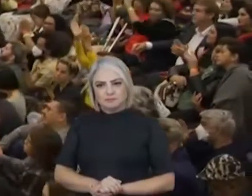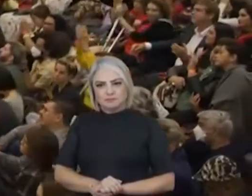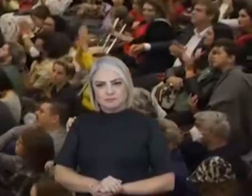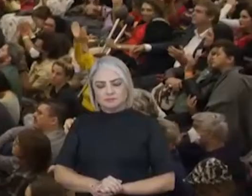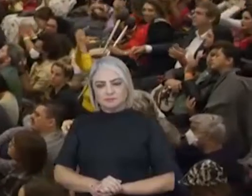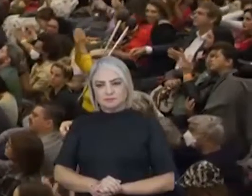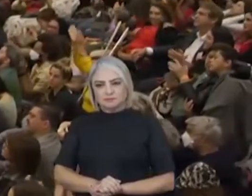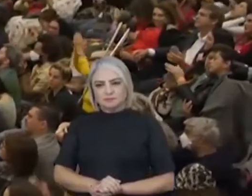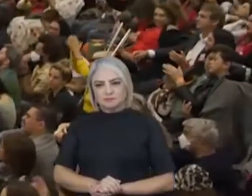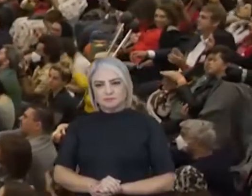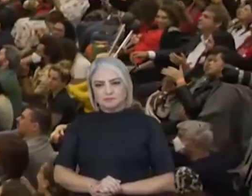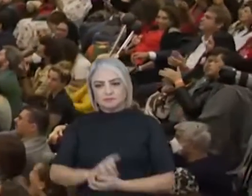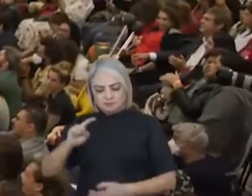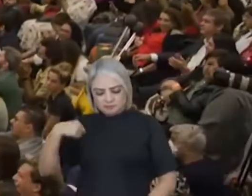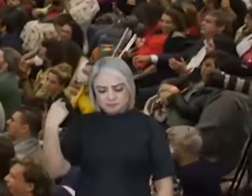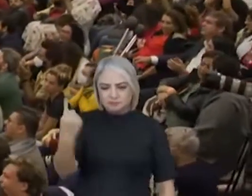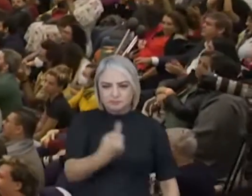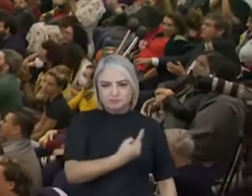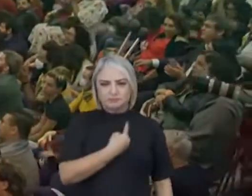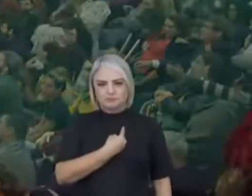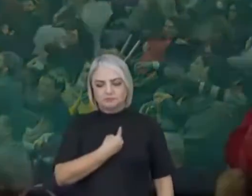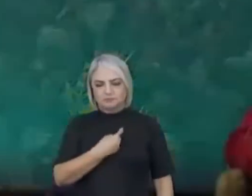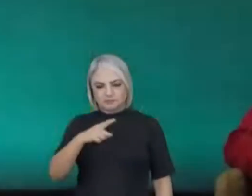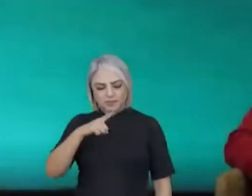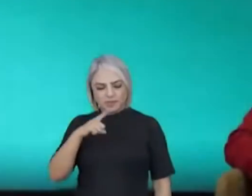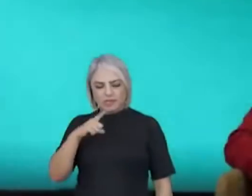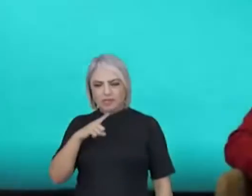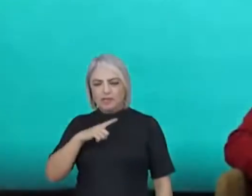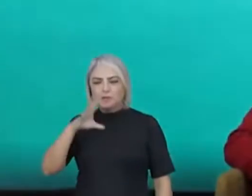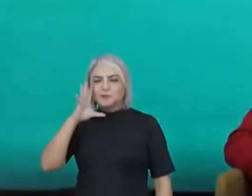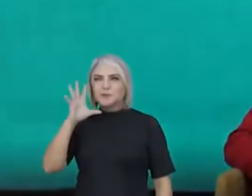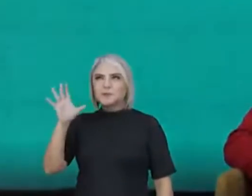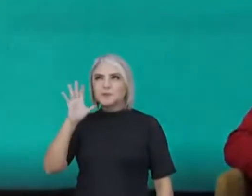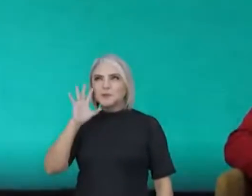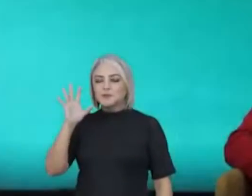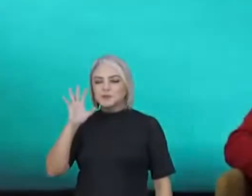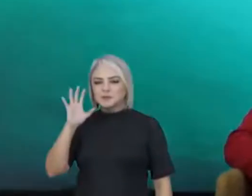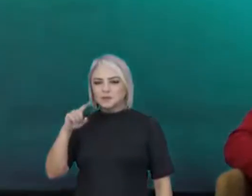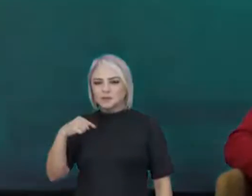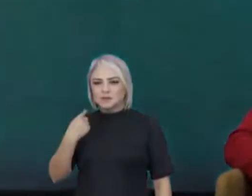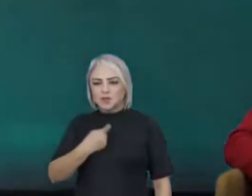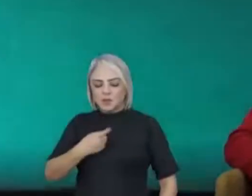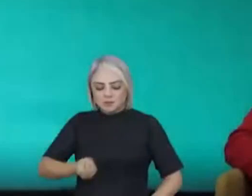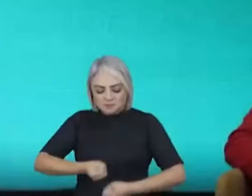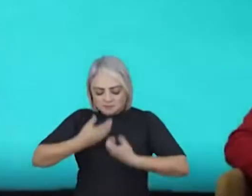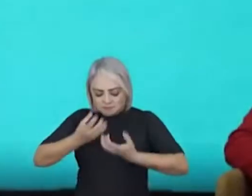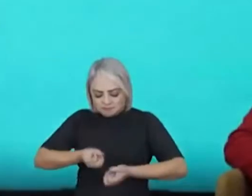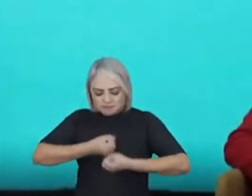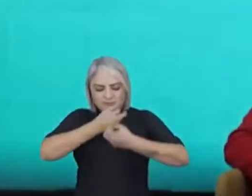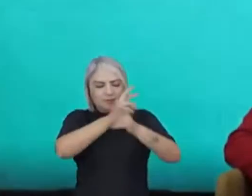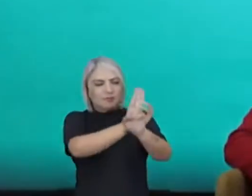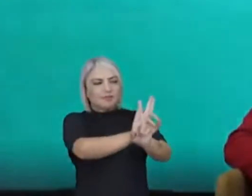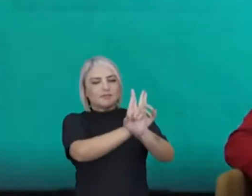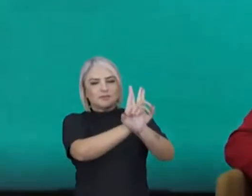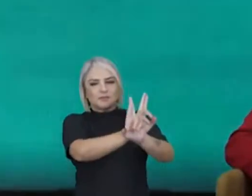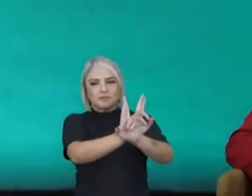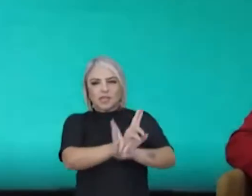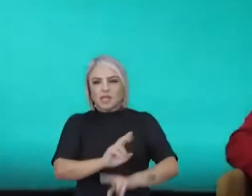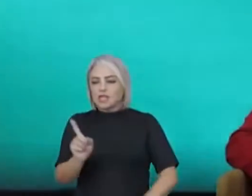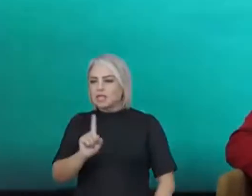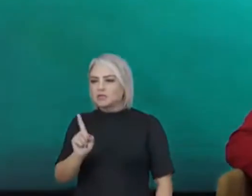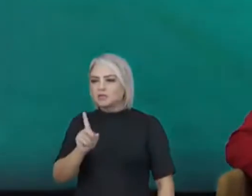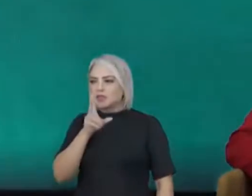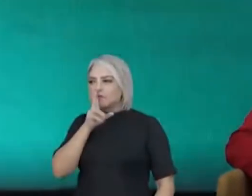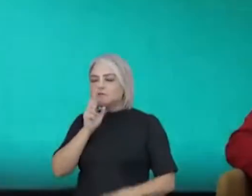e nós temos um sonho somos no ouvido da esperança e não uma força